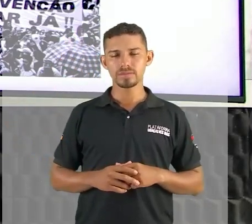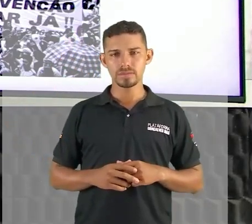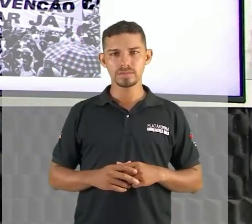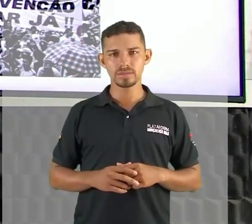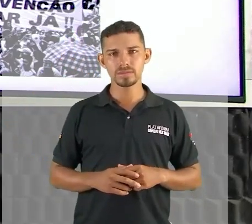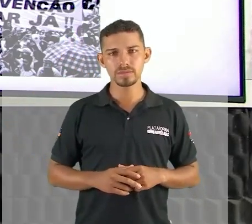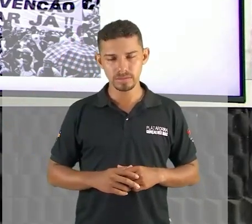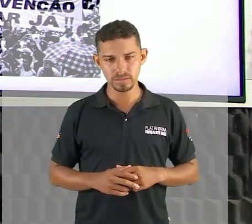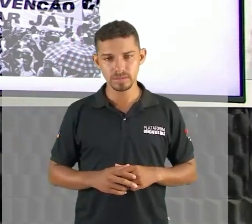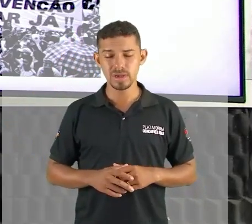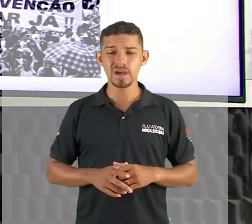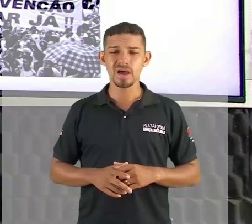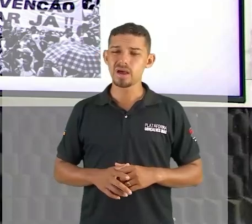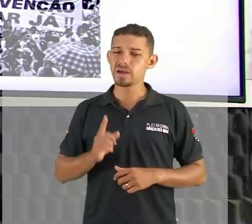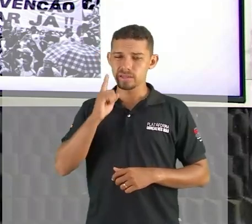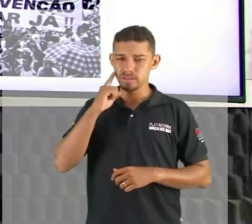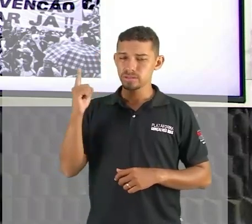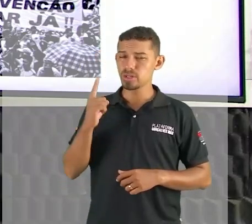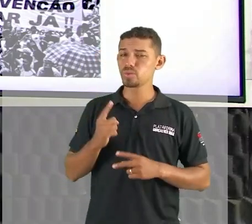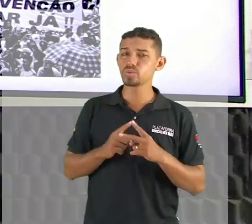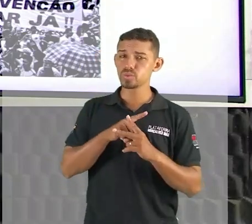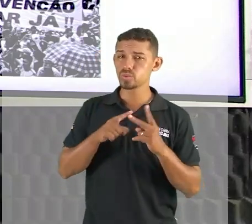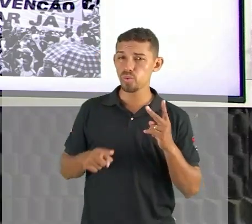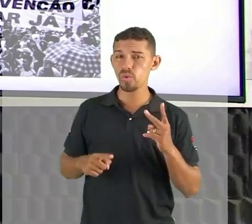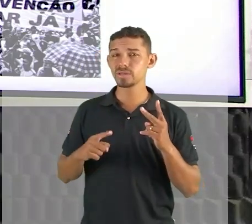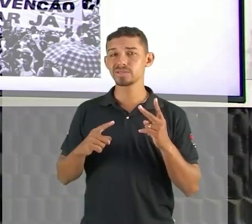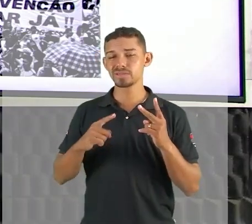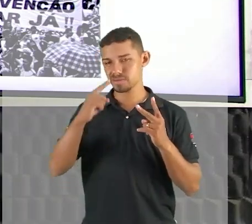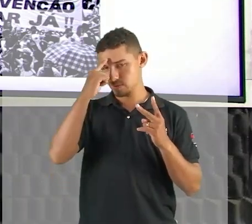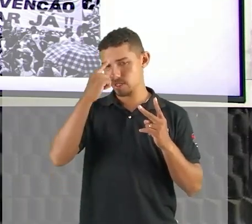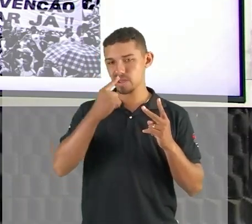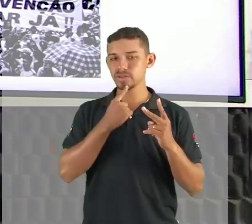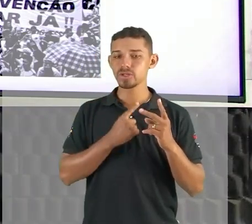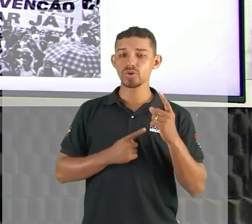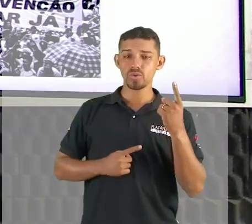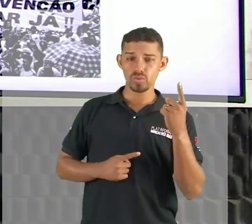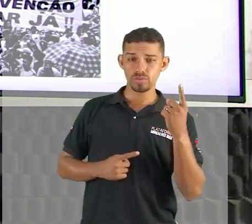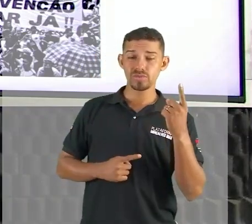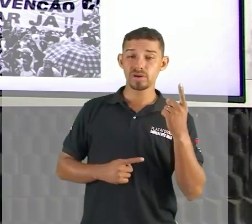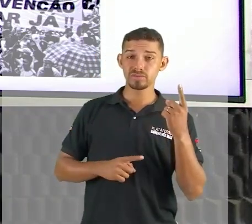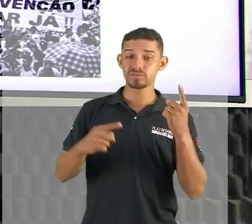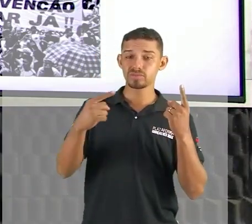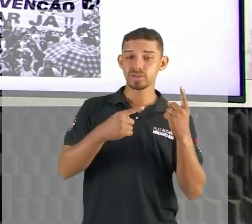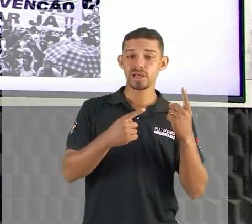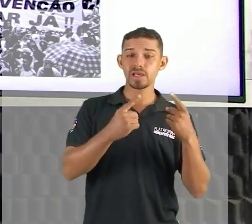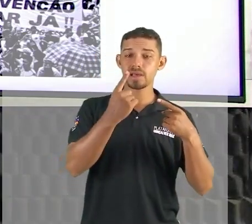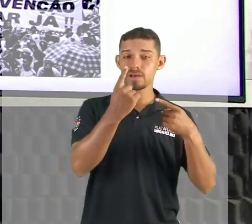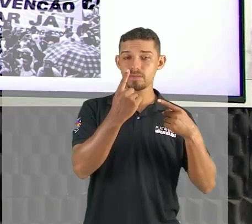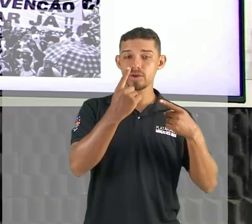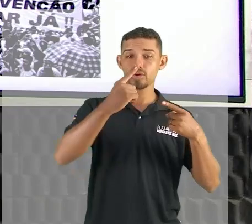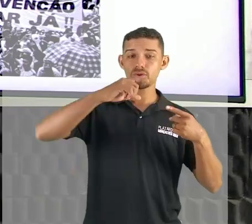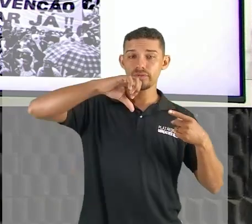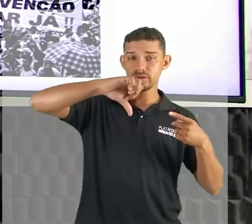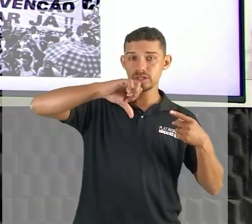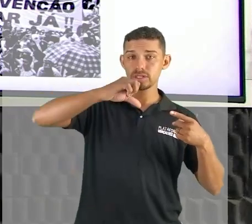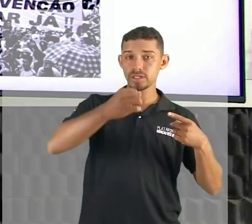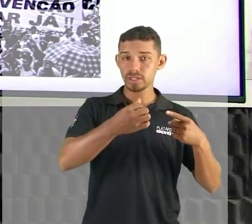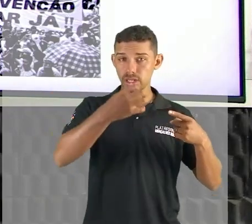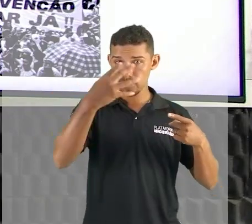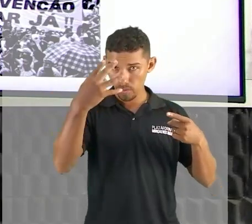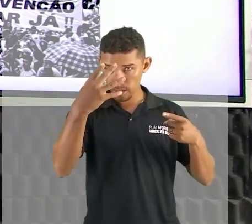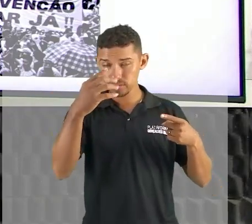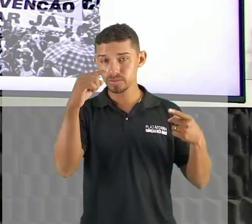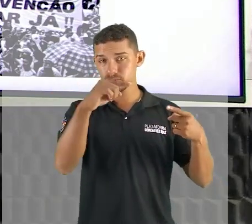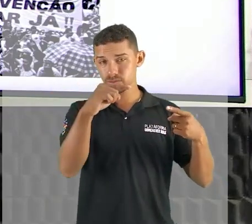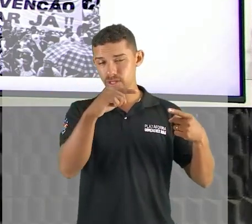que nós temos essas duas imagens sobrepostas aqui, uma em 64, né, que diz que antecede